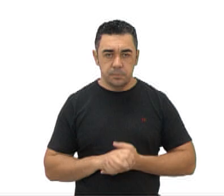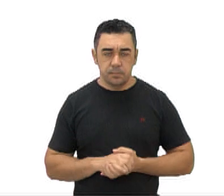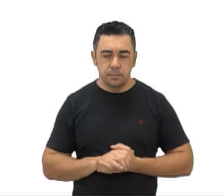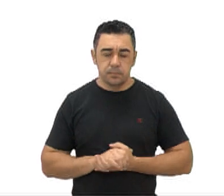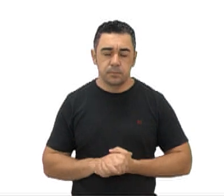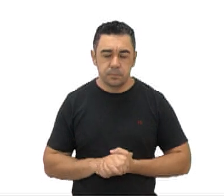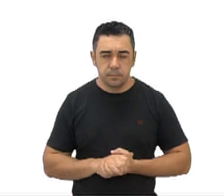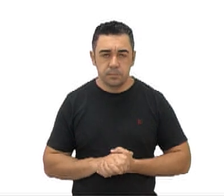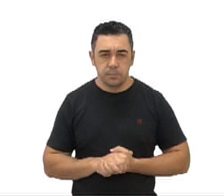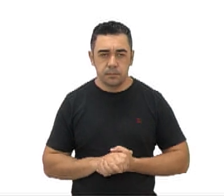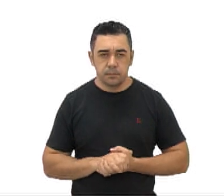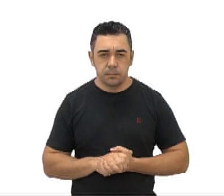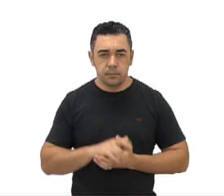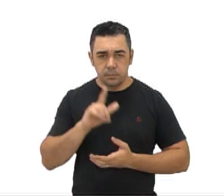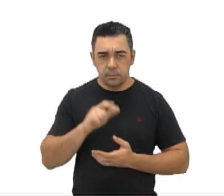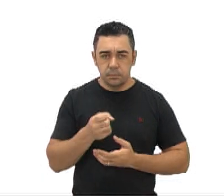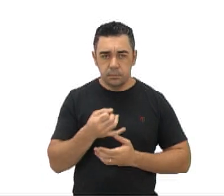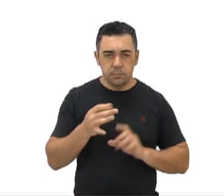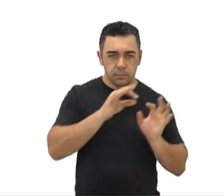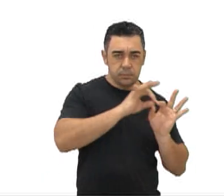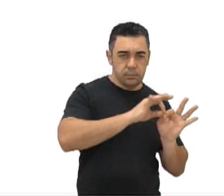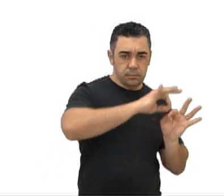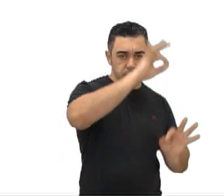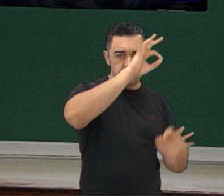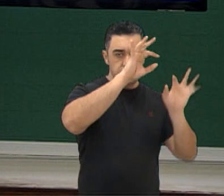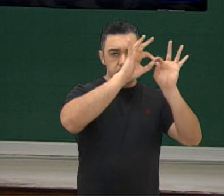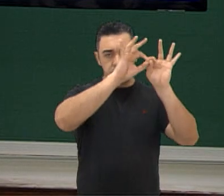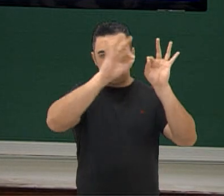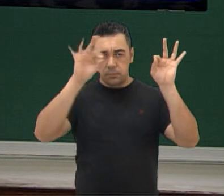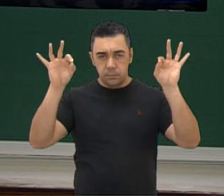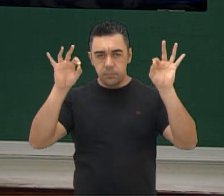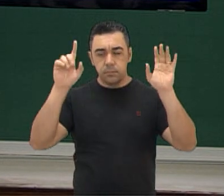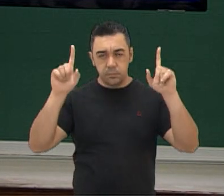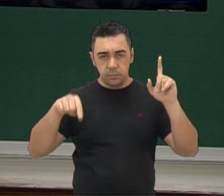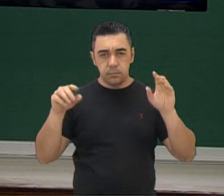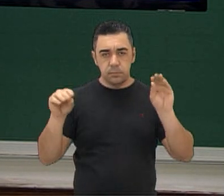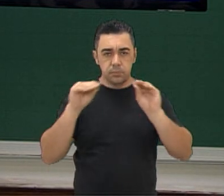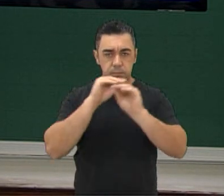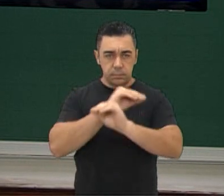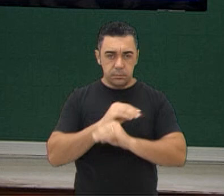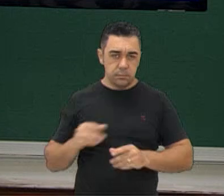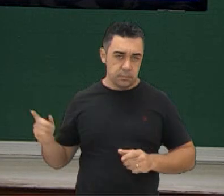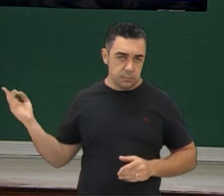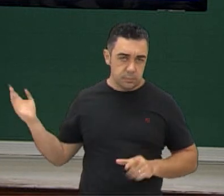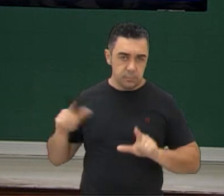a medida dessa área, mas está representada através de uma expressão algébrica.